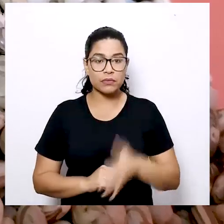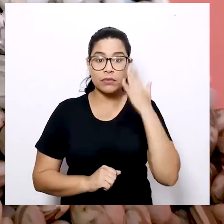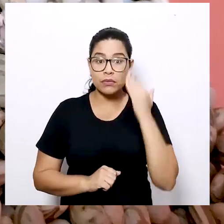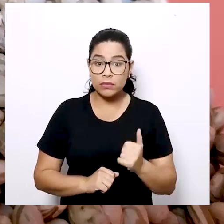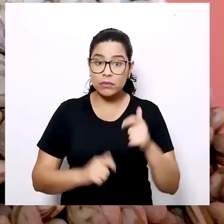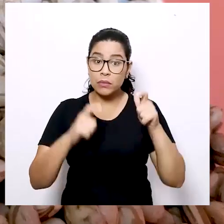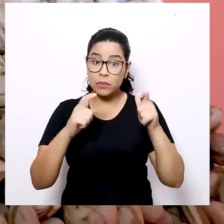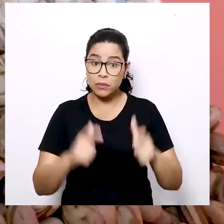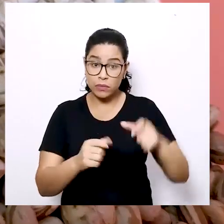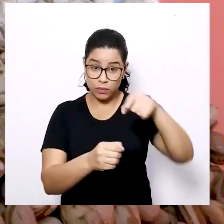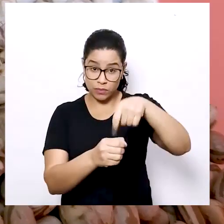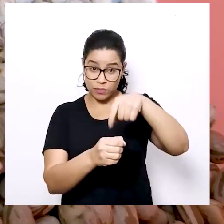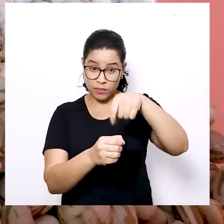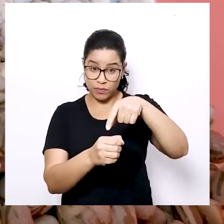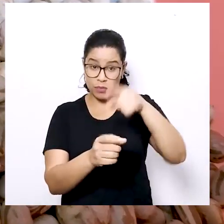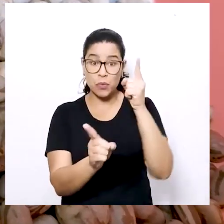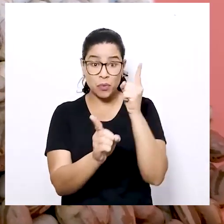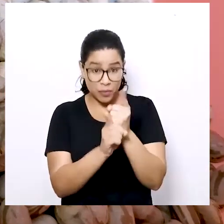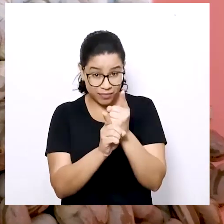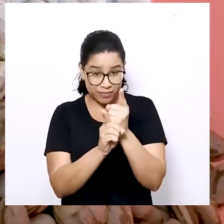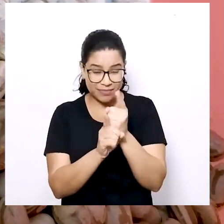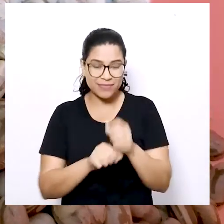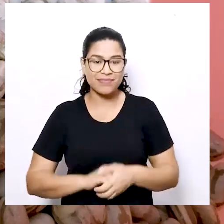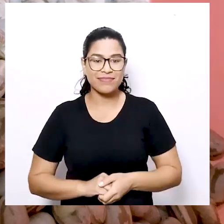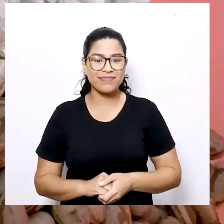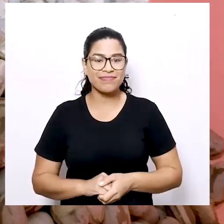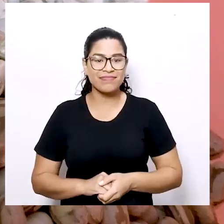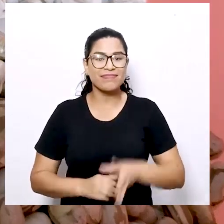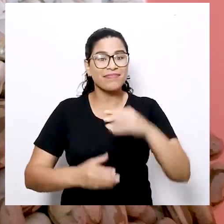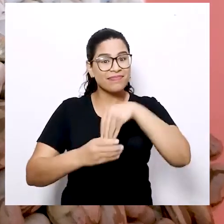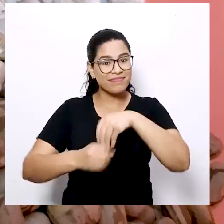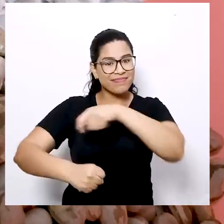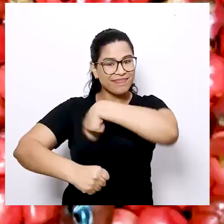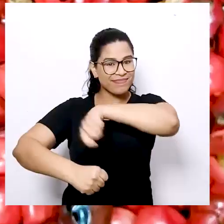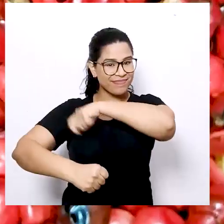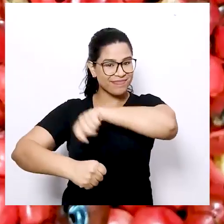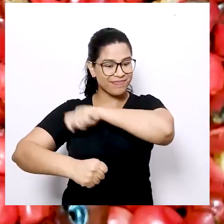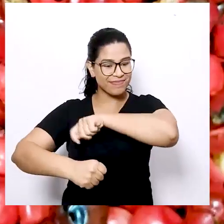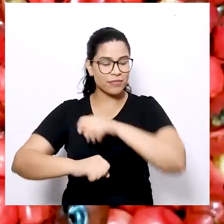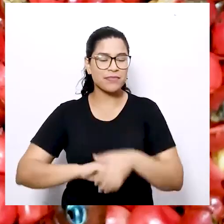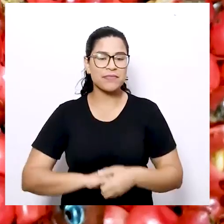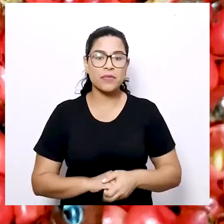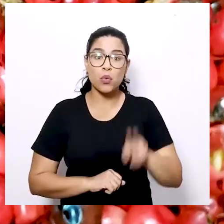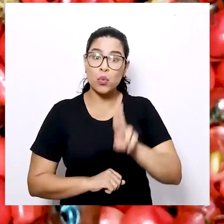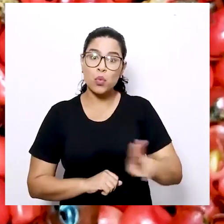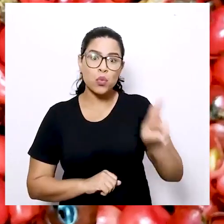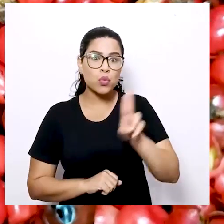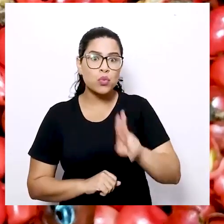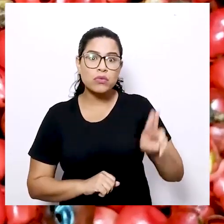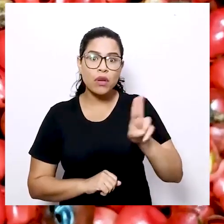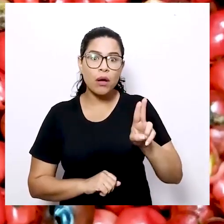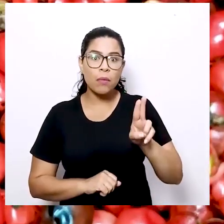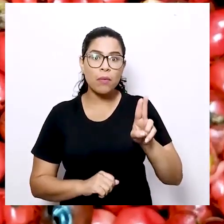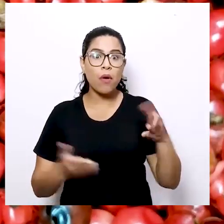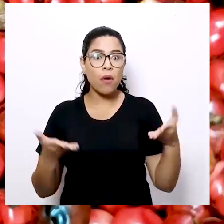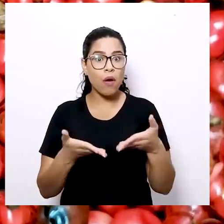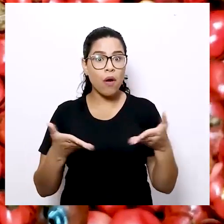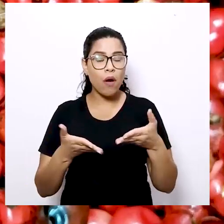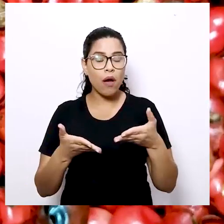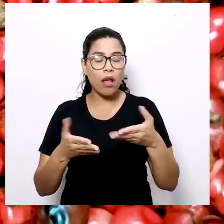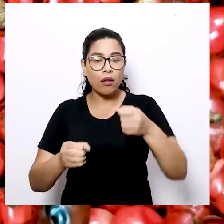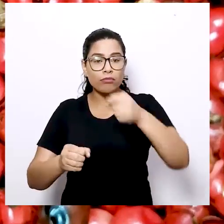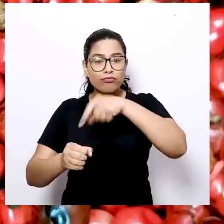Sabe onde encontramos sementes também? Na cozinha. Usamos sementes, inclusive, nos